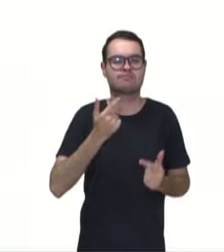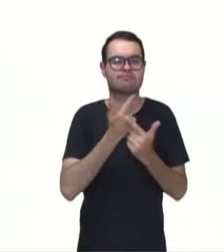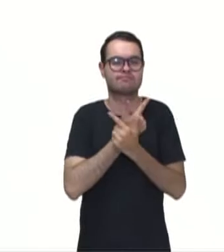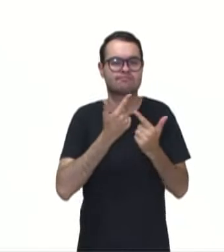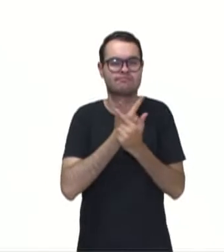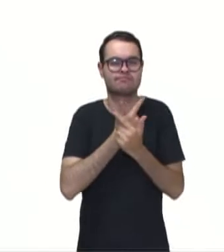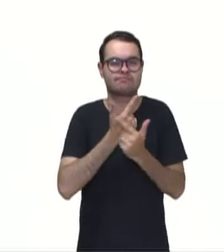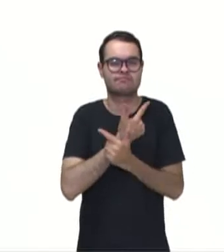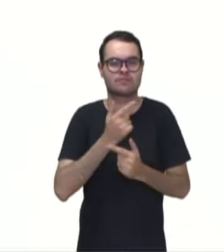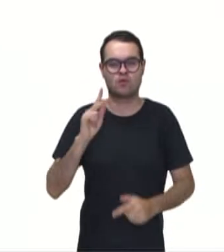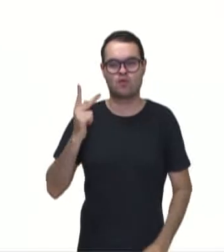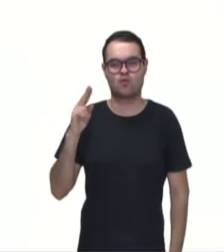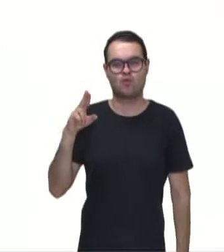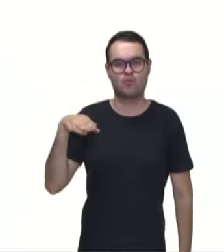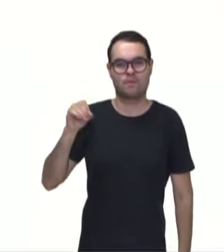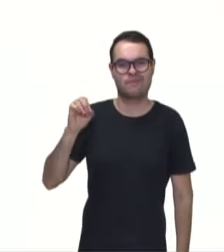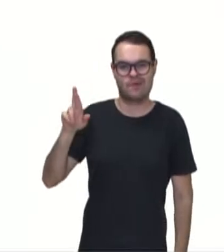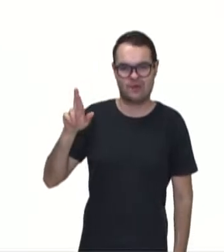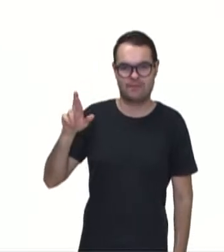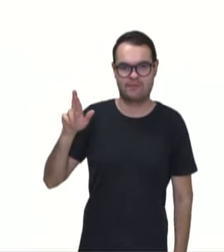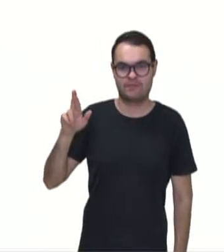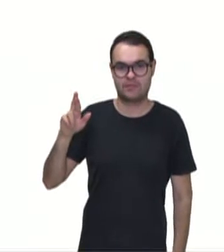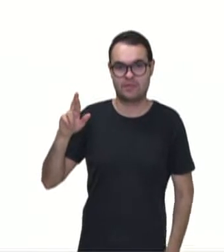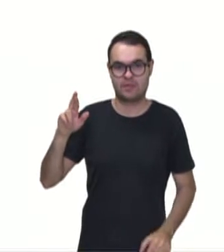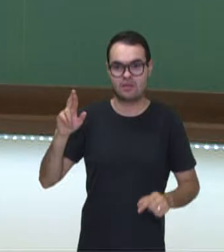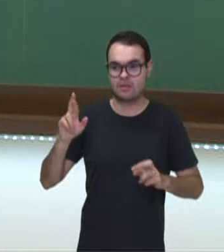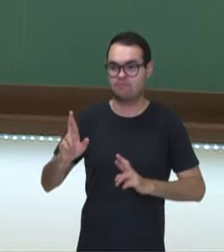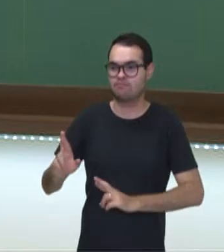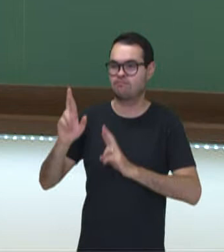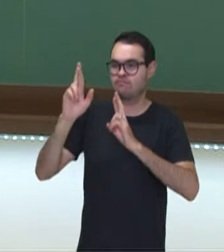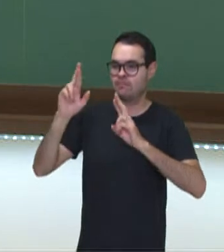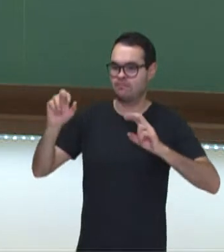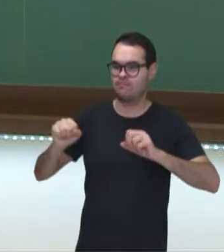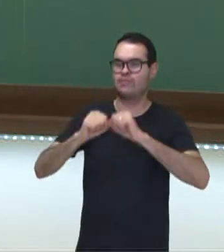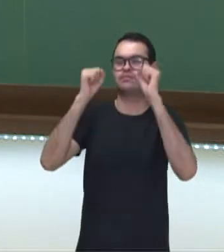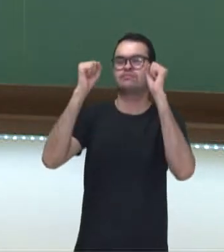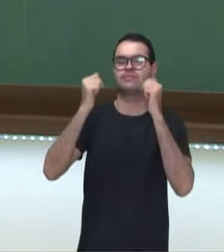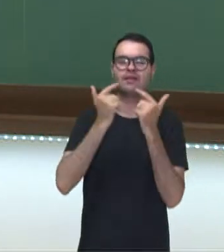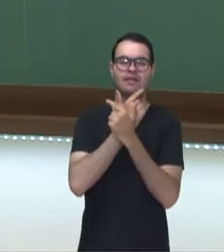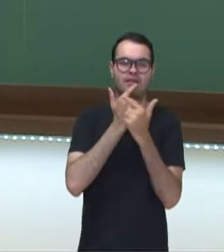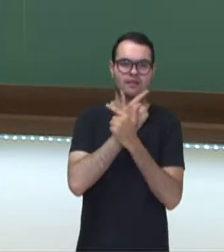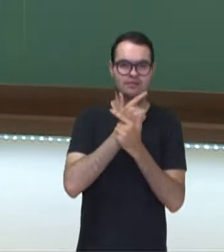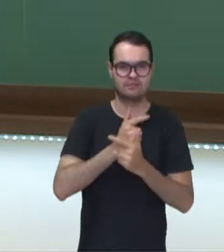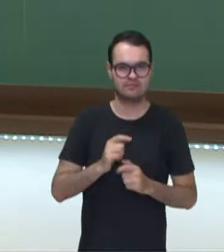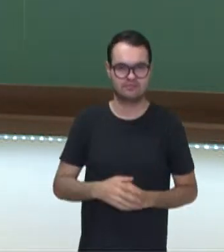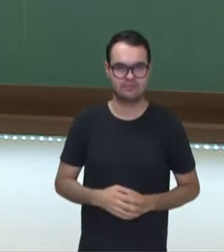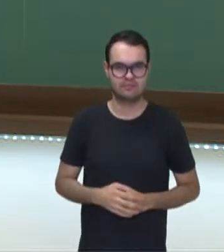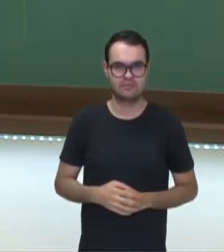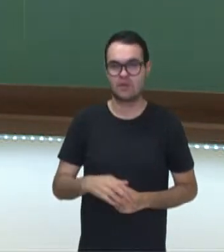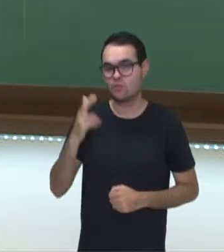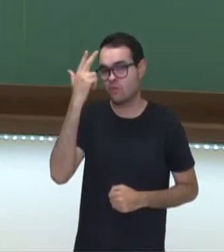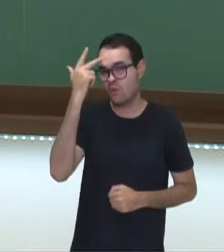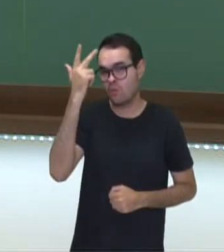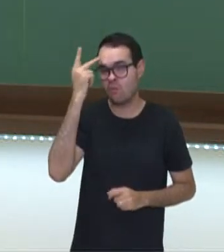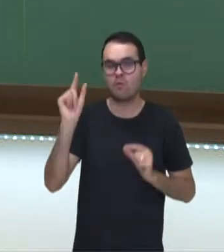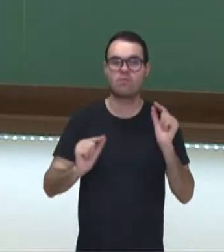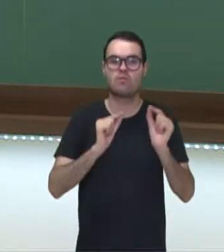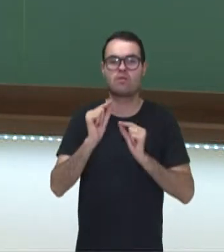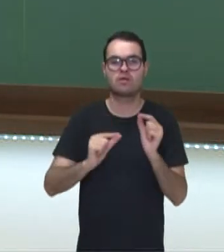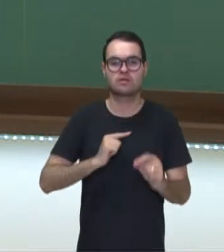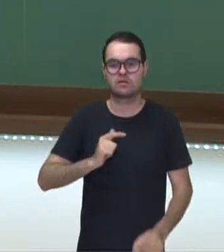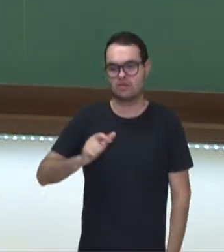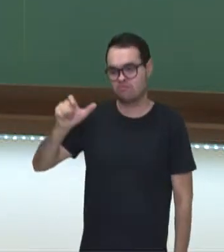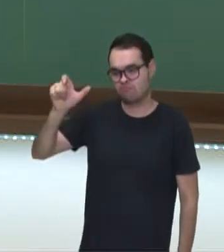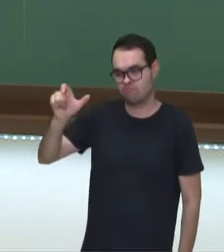A quebra de expectativa é a marca principal do humor. É comum as tiras centrarem-se também em uma